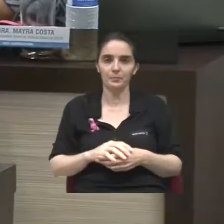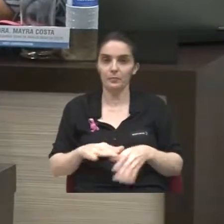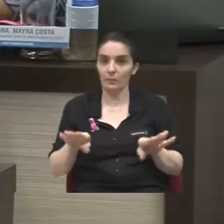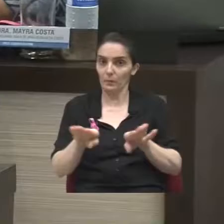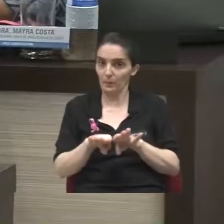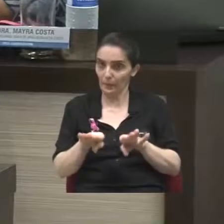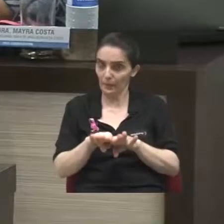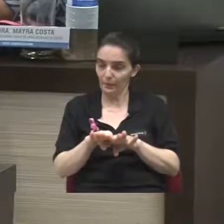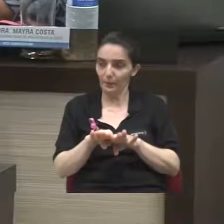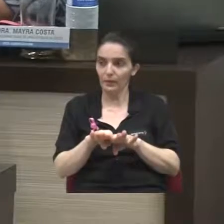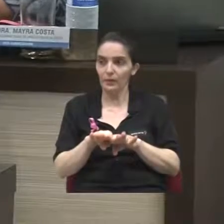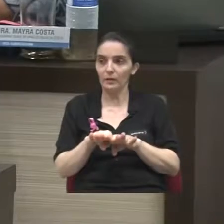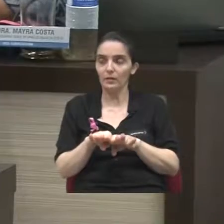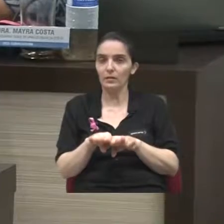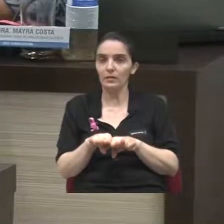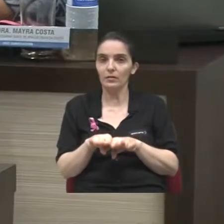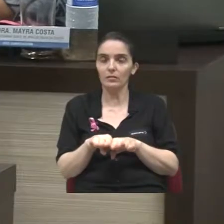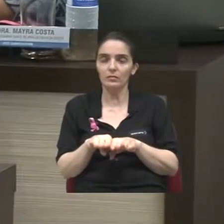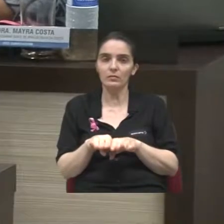um